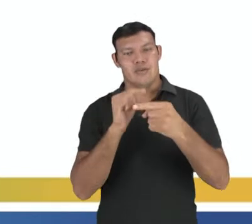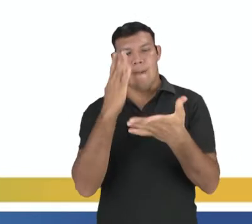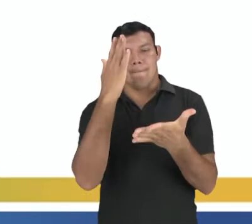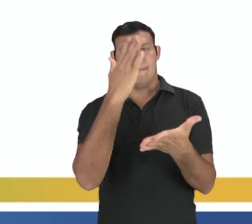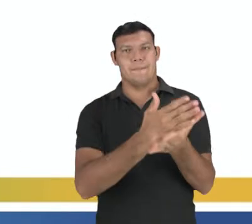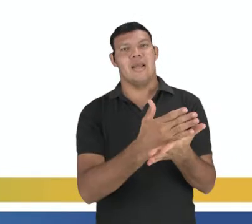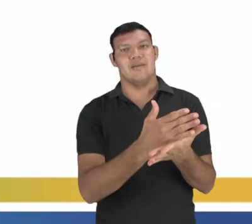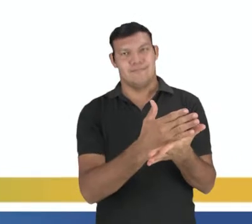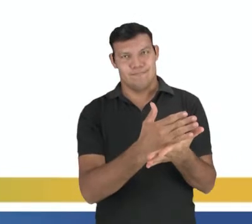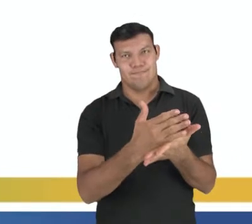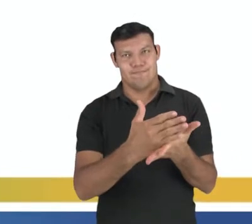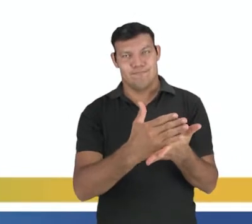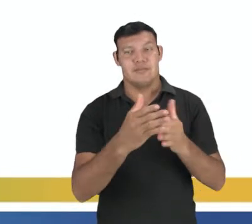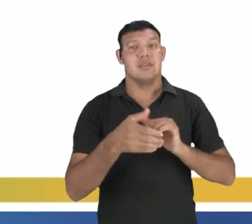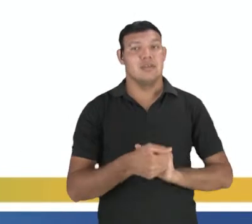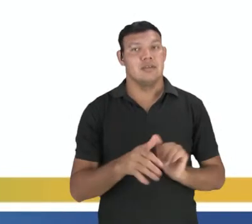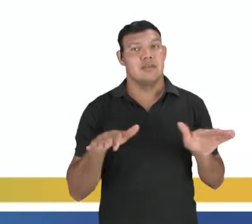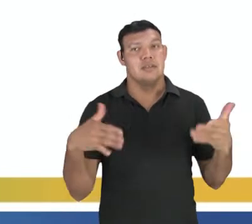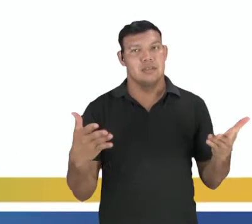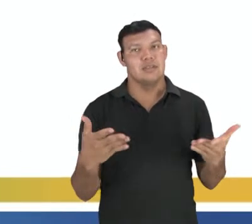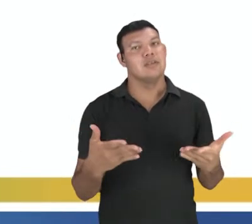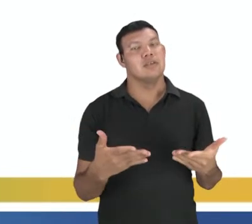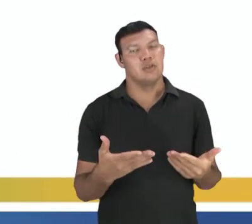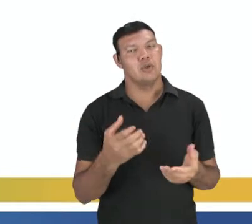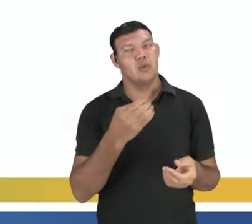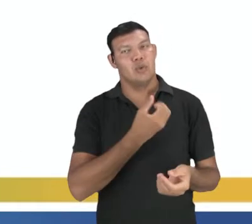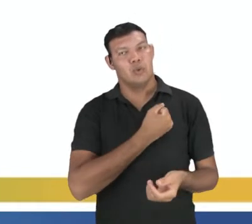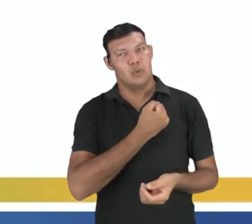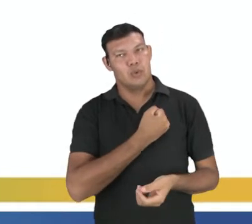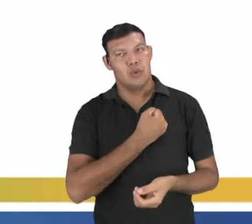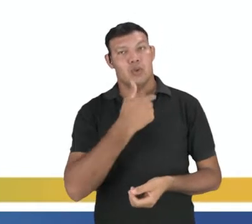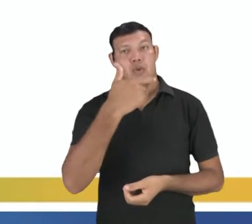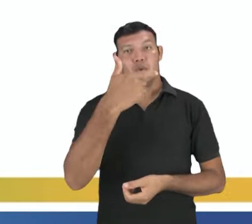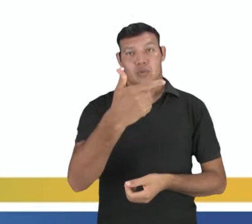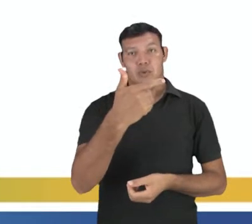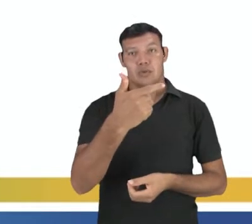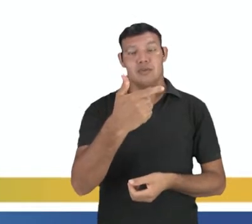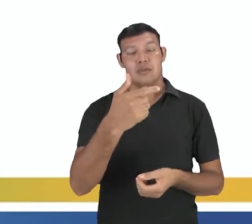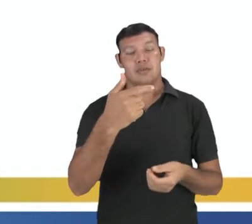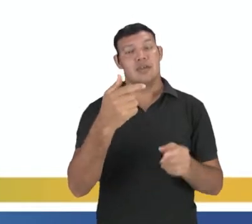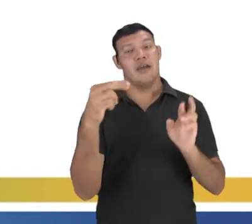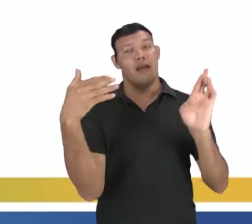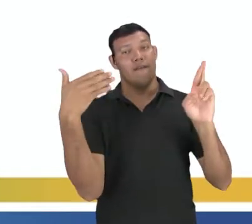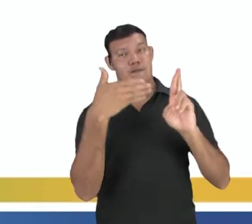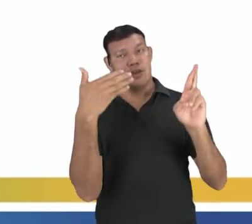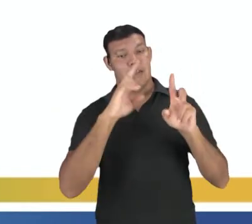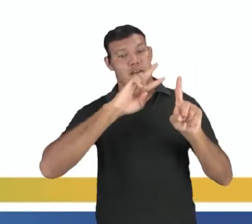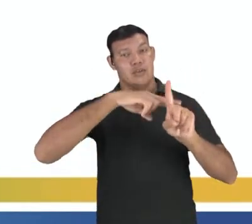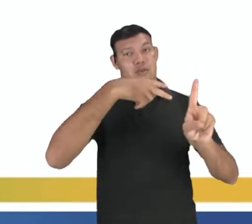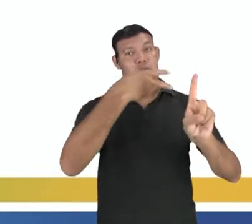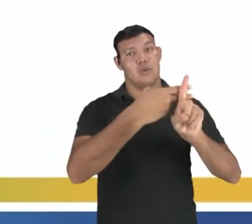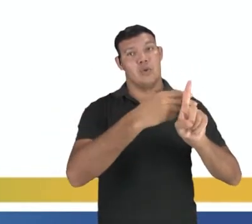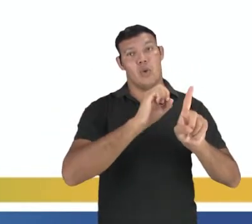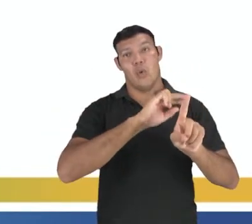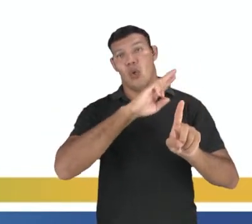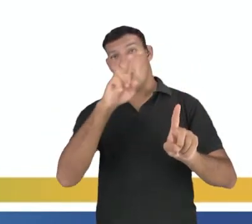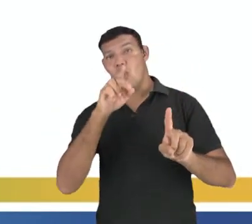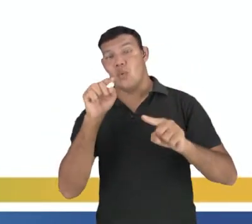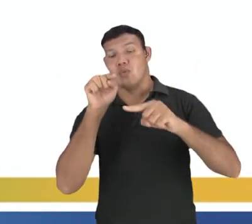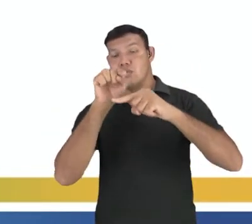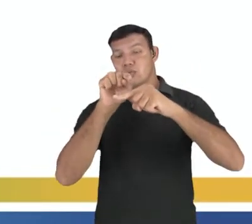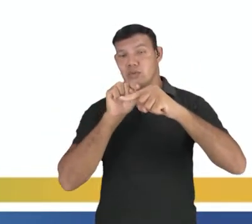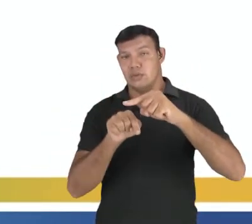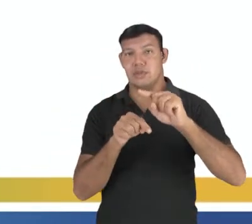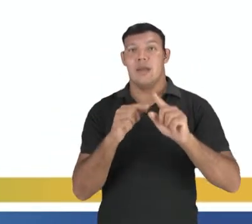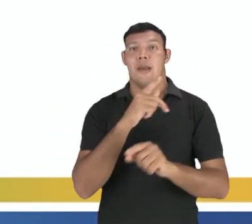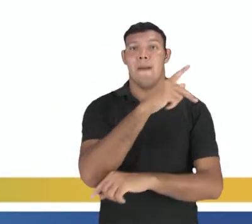metade. Então, sempre estaria o 2 envolvendo no dobro ou dividindo. Uma